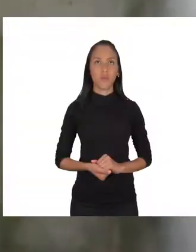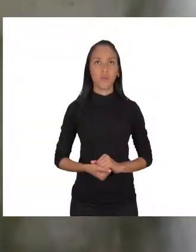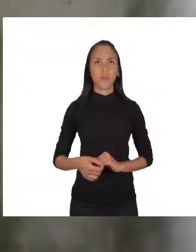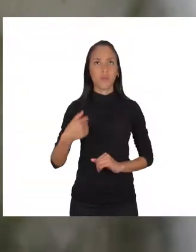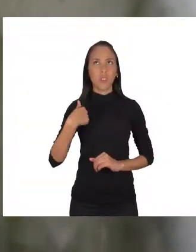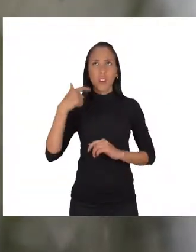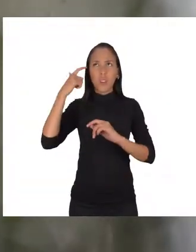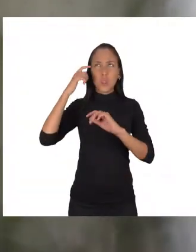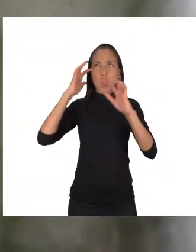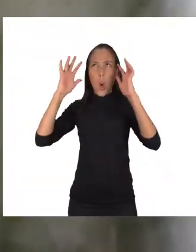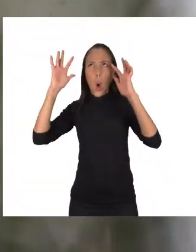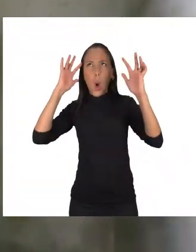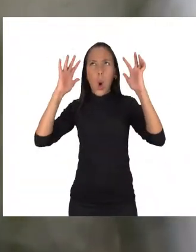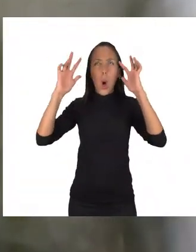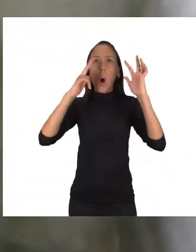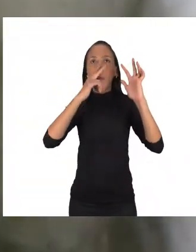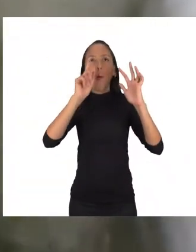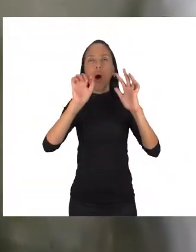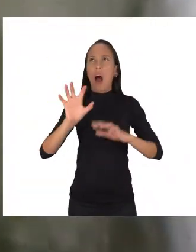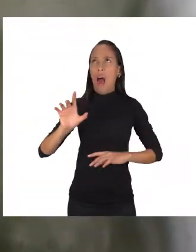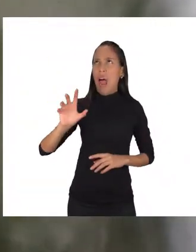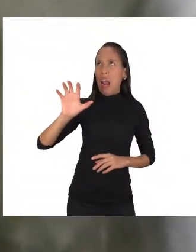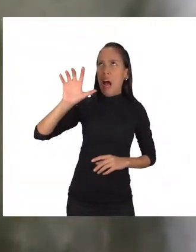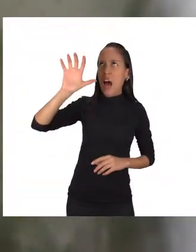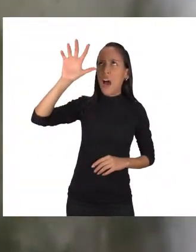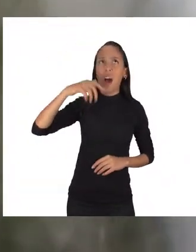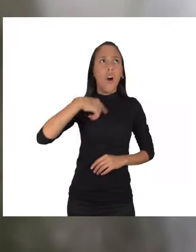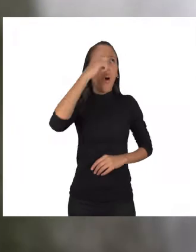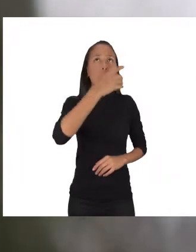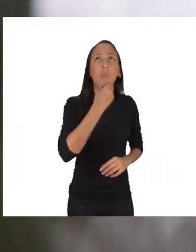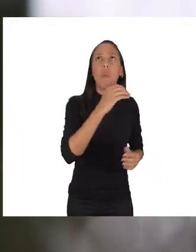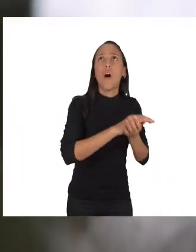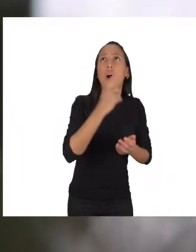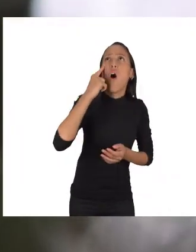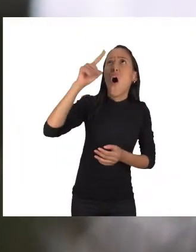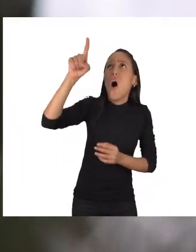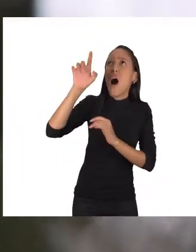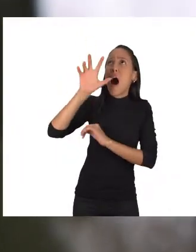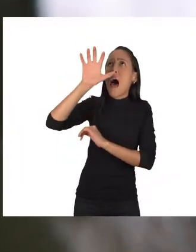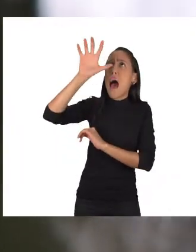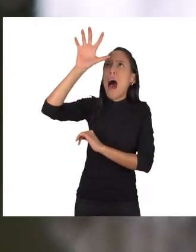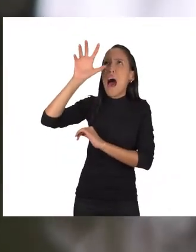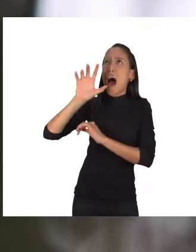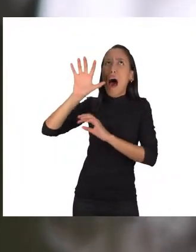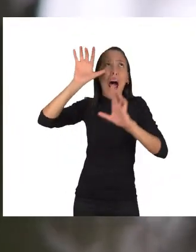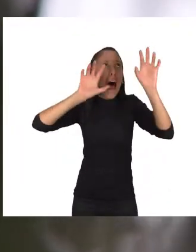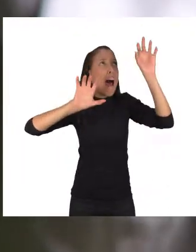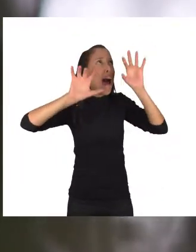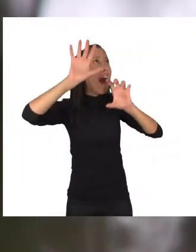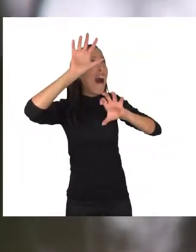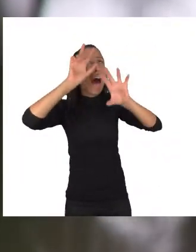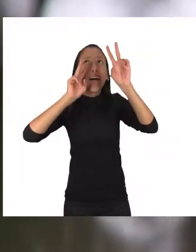Alucinação com aranhas enormes subindo na parede. Eu dizia pro meu marido de noite, mata essa aranha, olha que aranhona que tem. A parede da casa inteira, sabe? Era uma